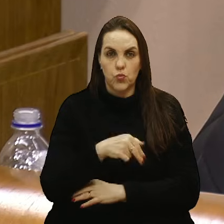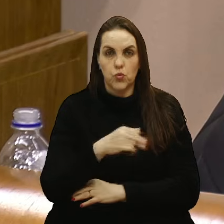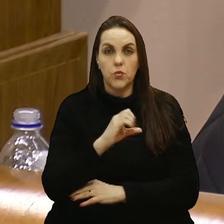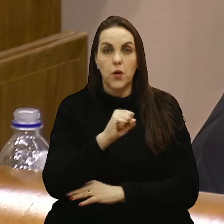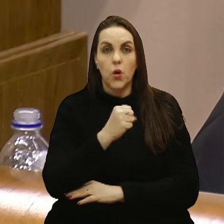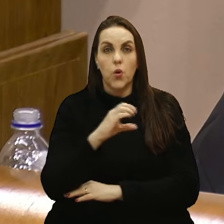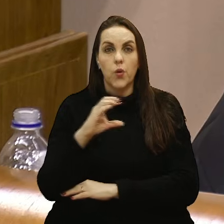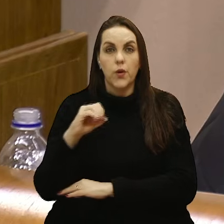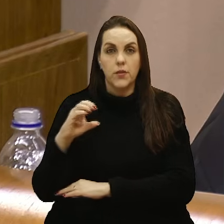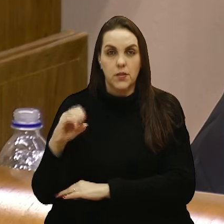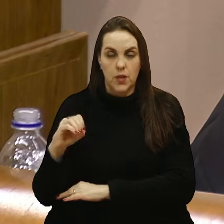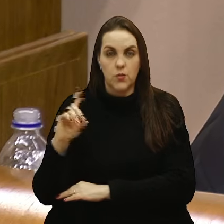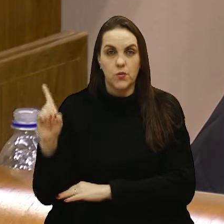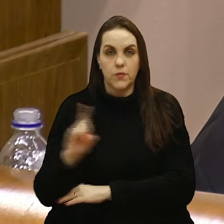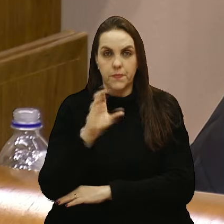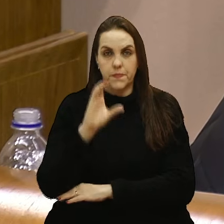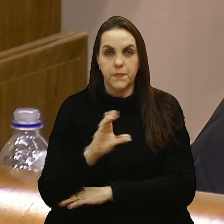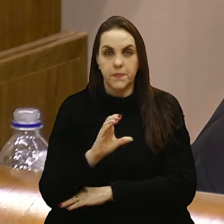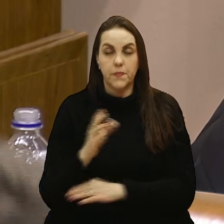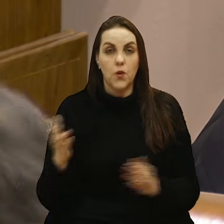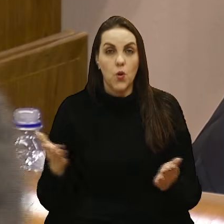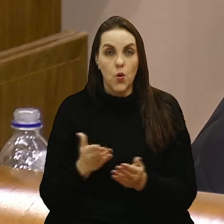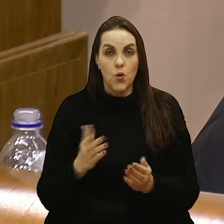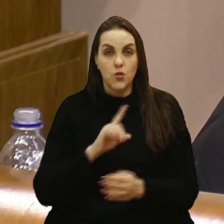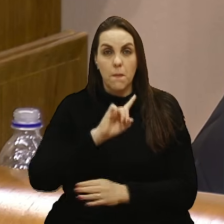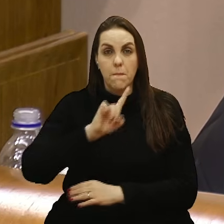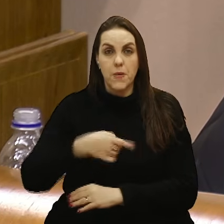clientes. Hoje estamos com 1.100.